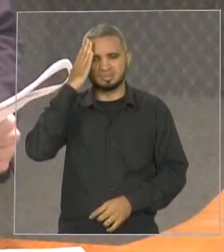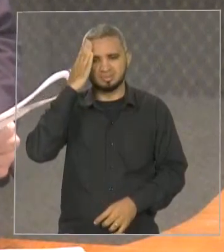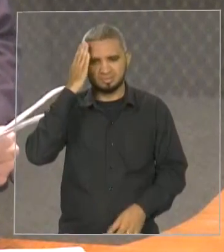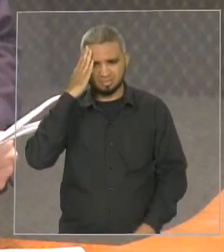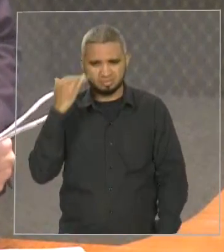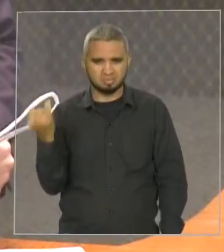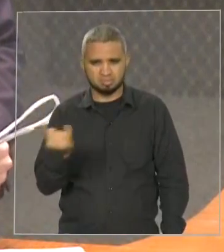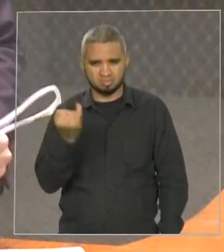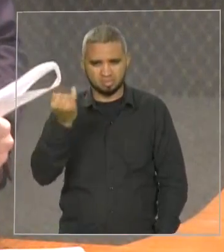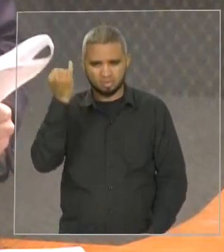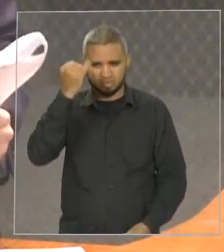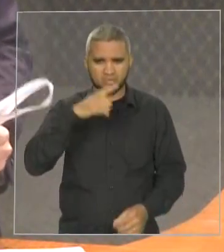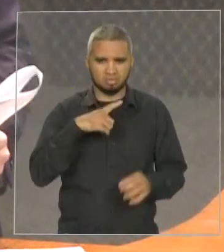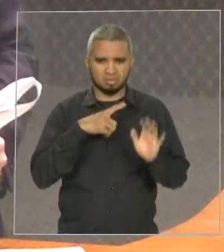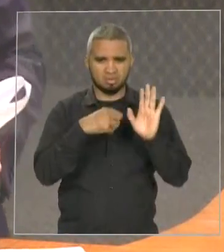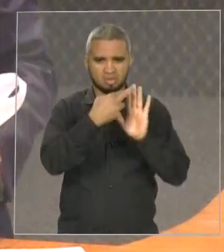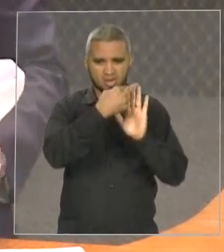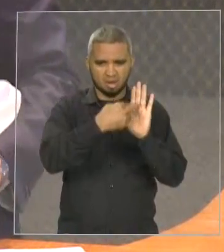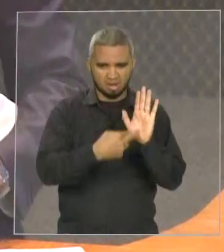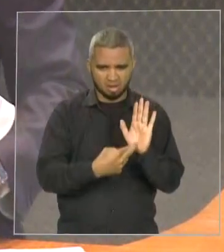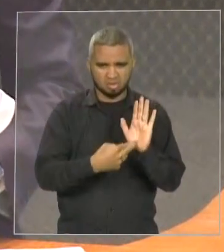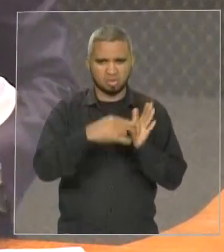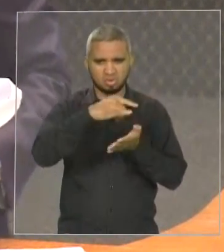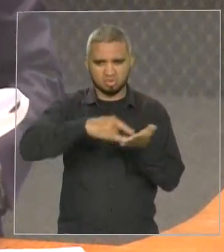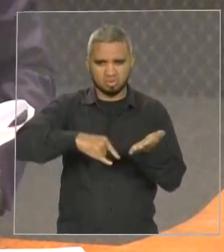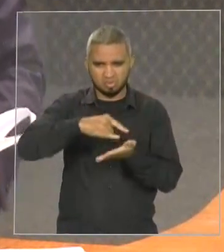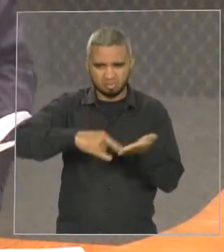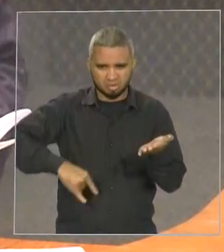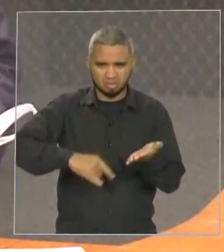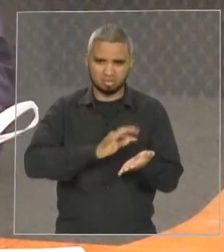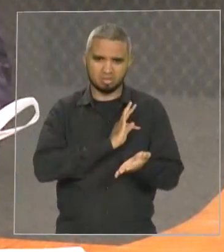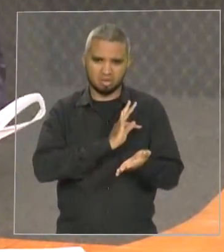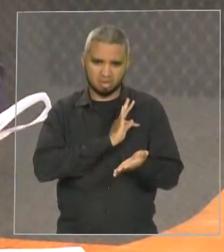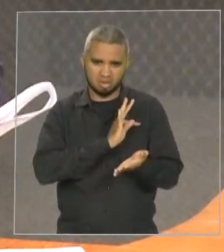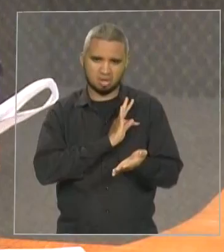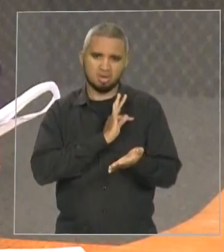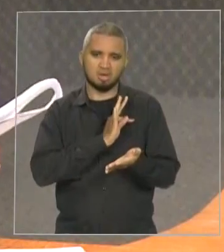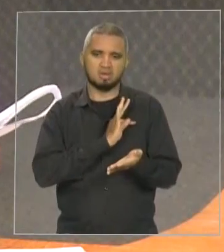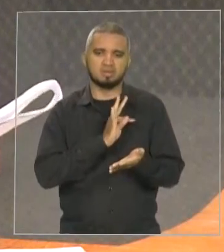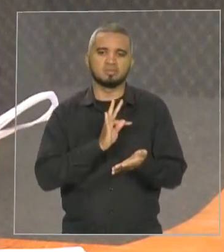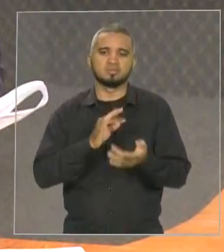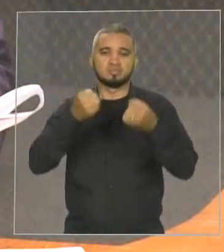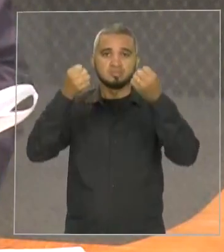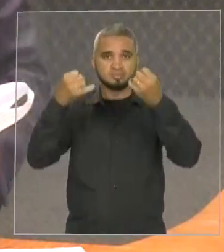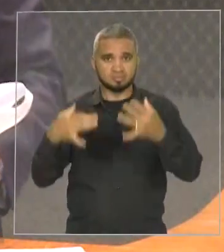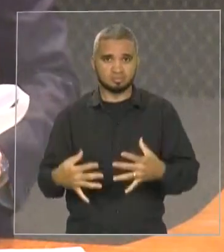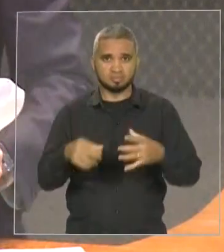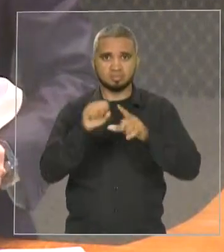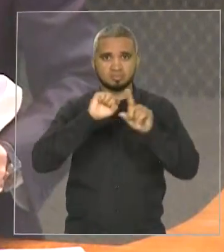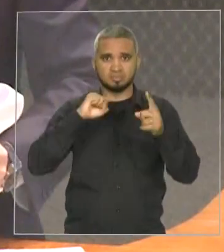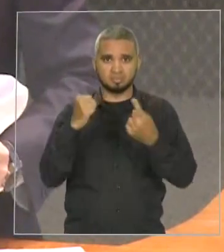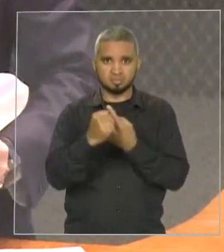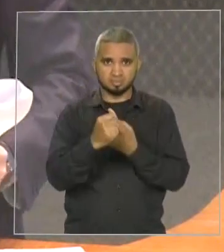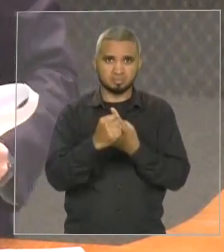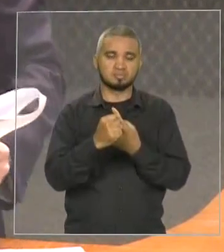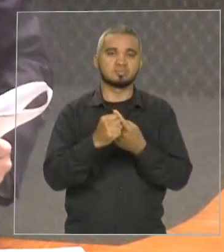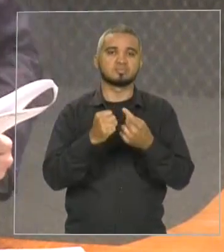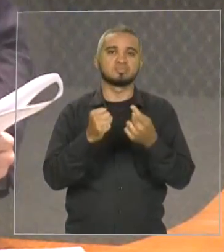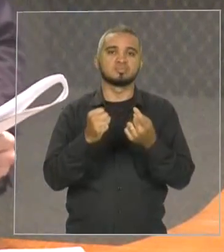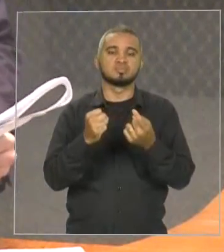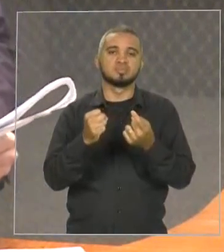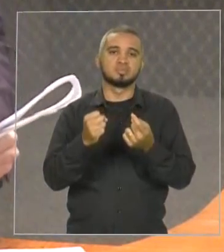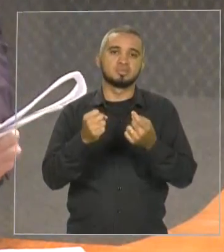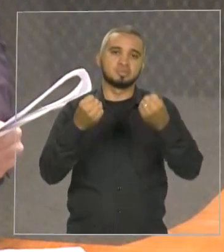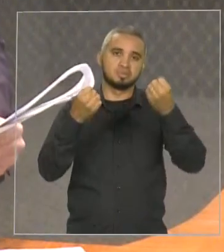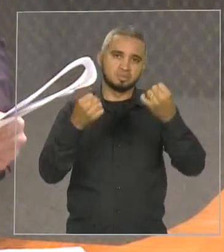todos esses documentos que comprovam e que dizem, que alertam para toda a sociedade, que alertam para todos